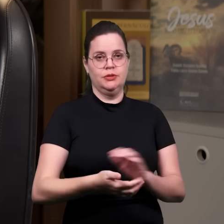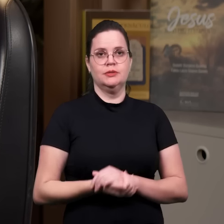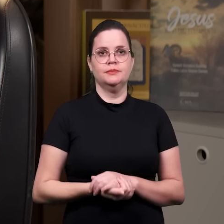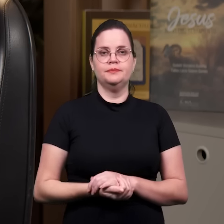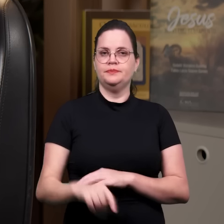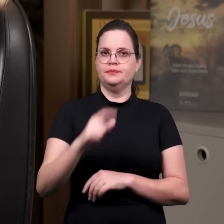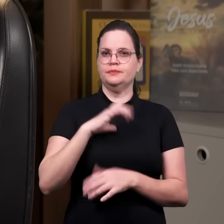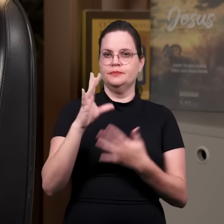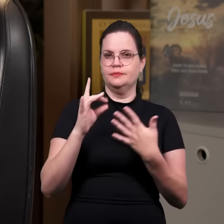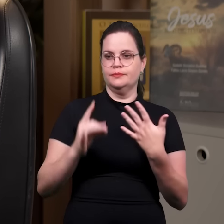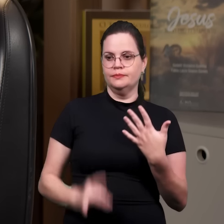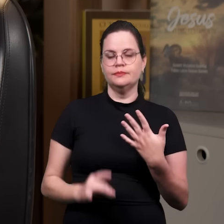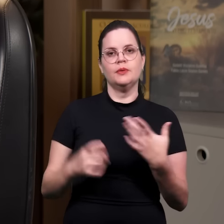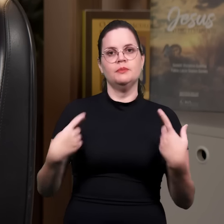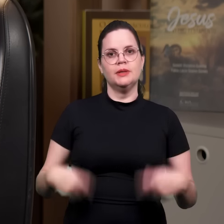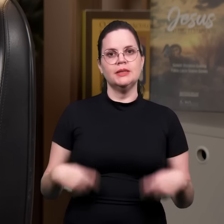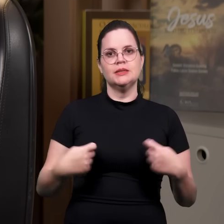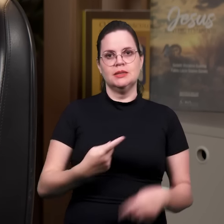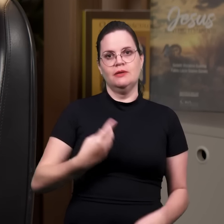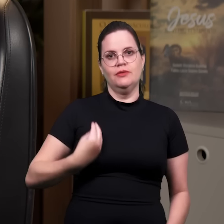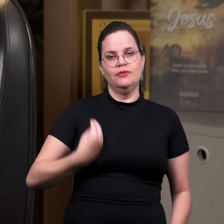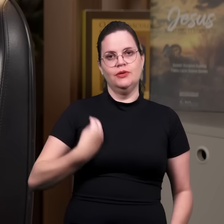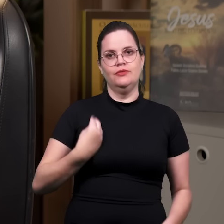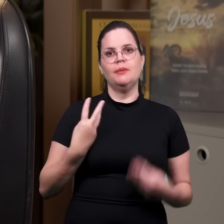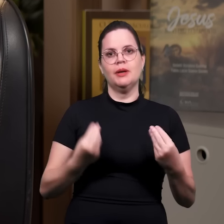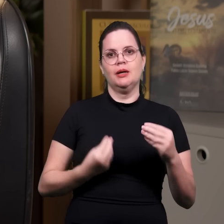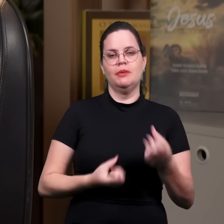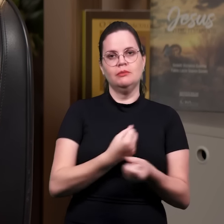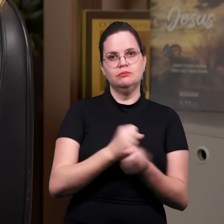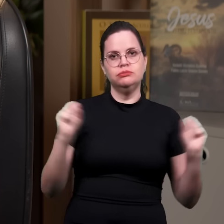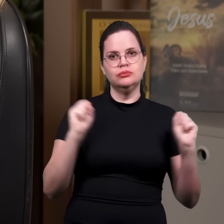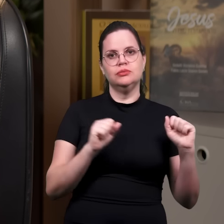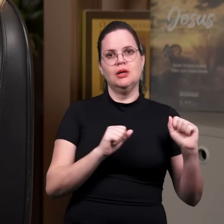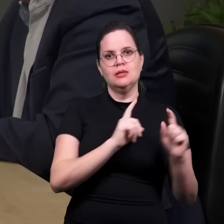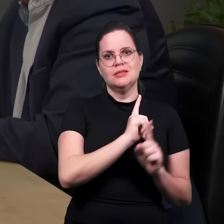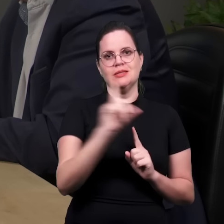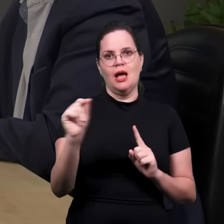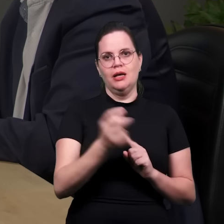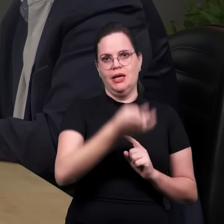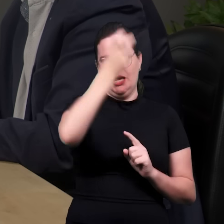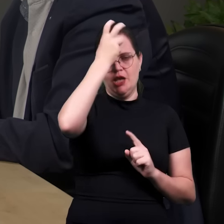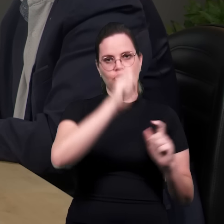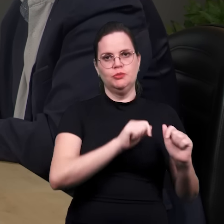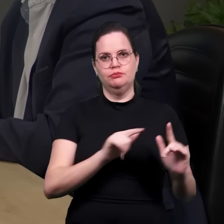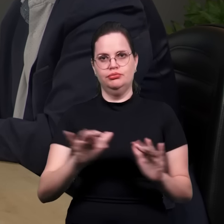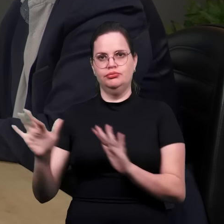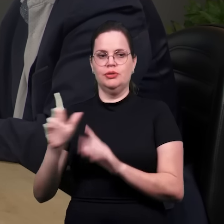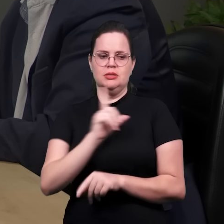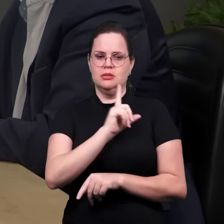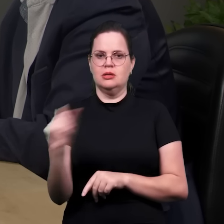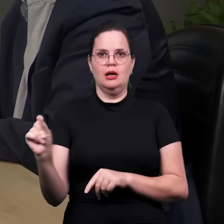Que são os elementos que Israel precisava viver para sair do Egito. Aqui são os elementos que a igreja hoje precisa viver. E um outro elemento